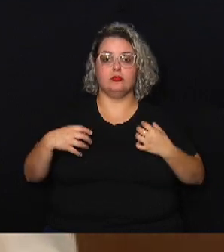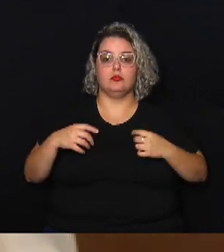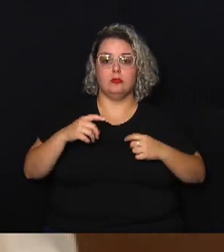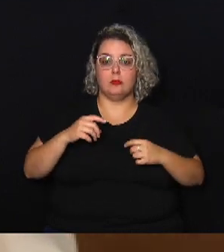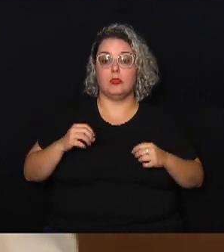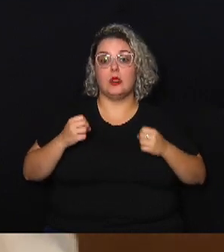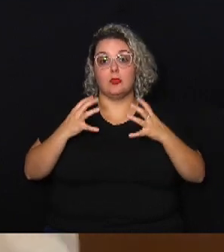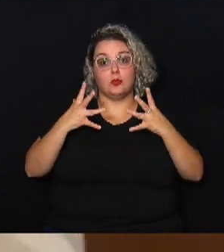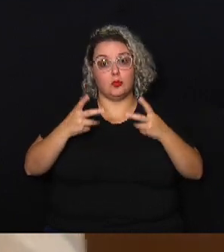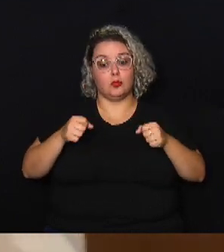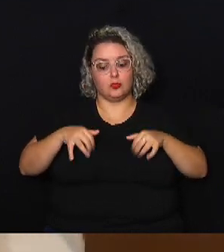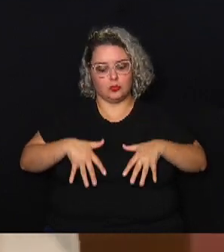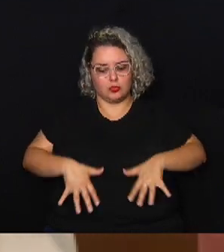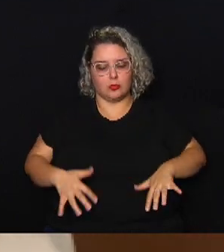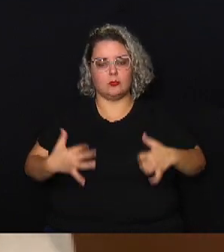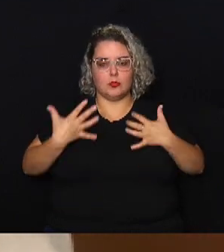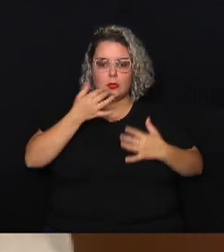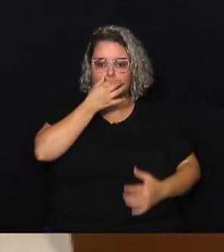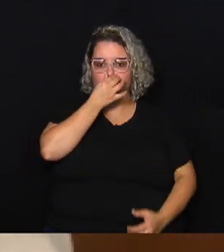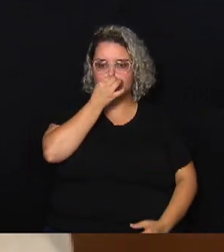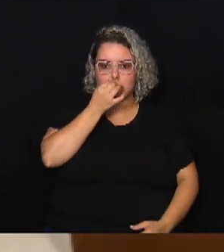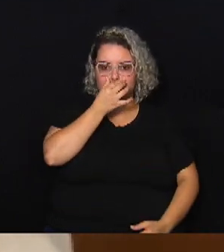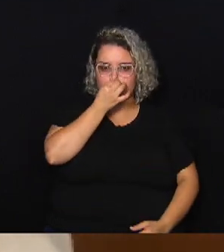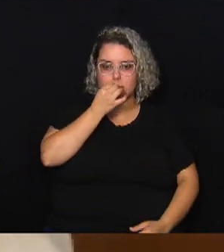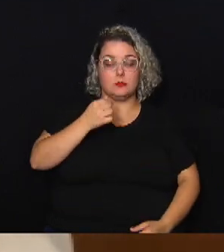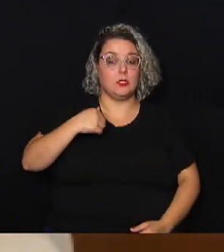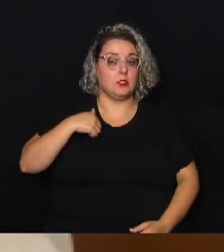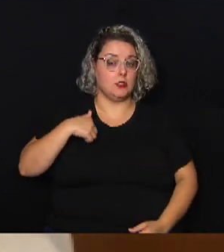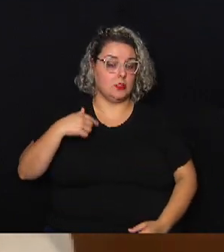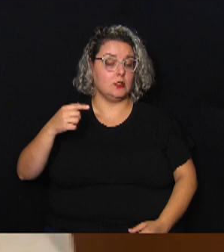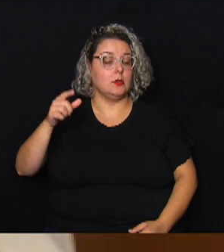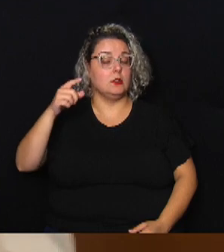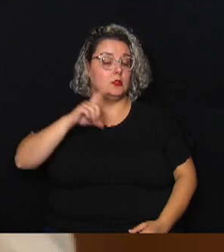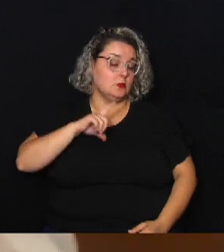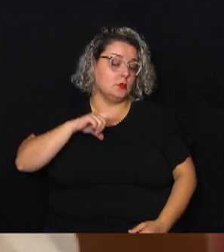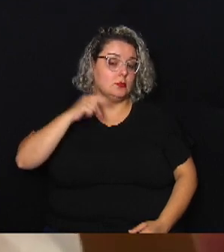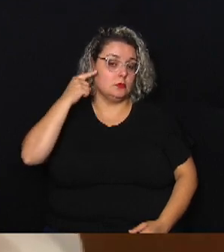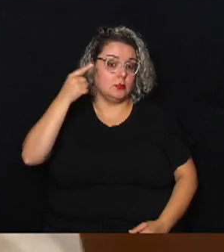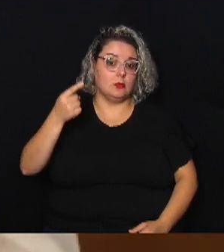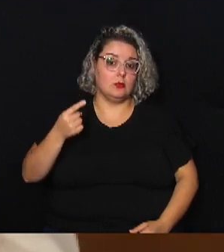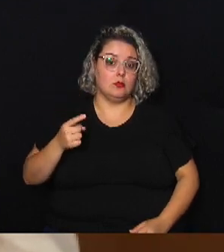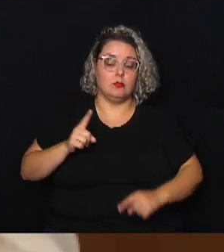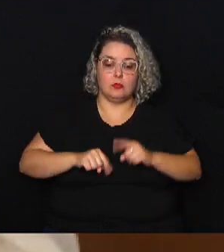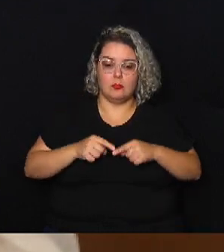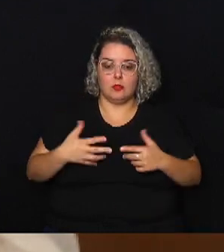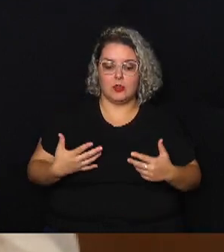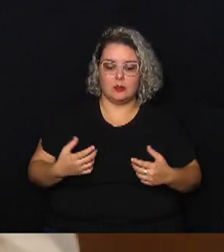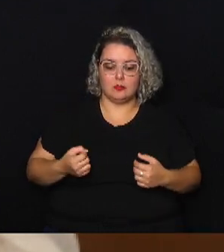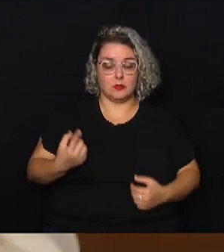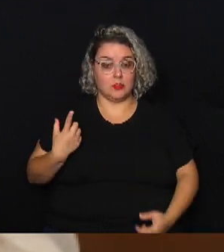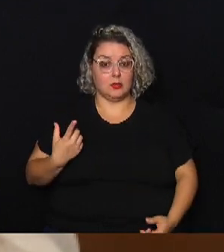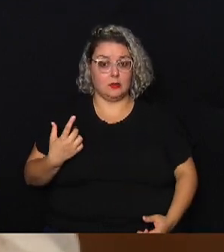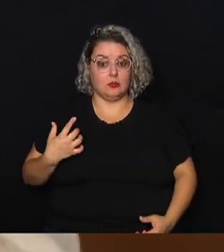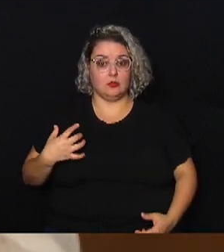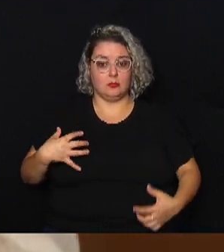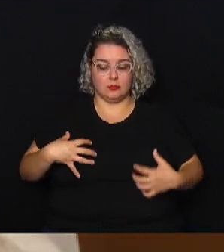o corpo. Mas eu tenho um raciocínio que se você colocou um material estranho, mesmo que você tire ele